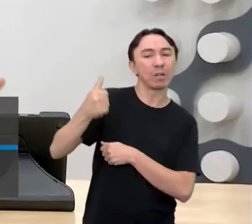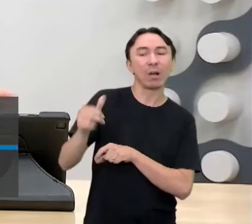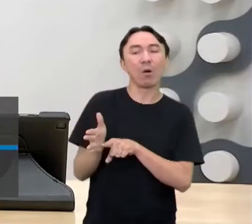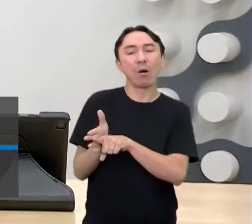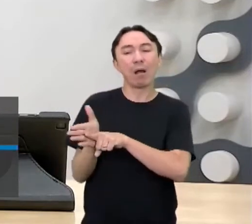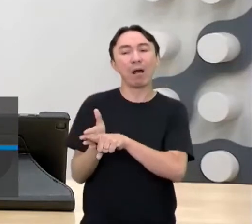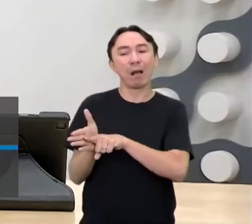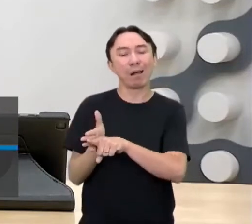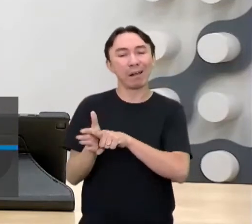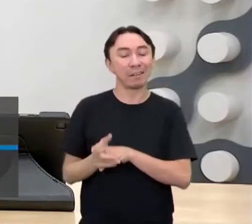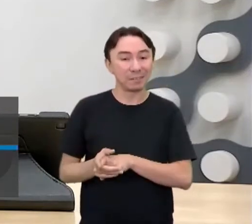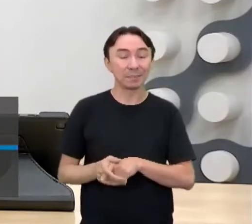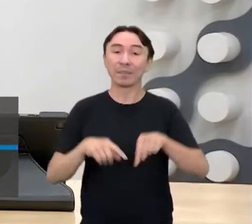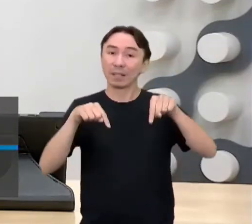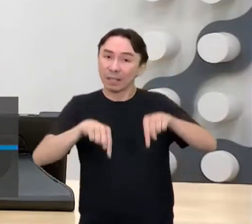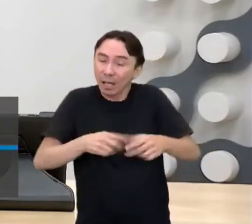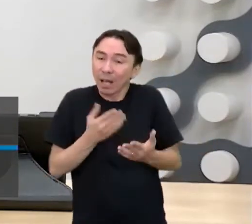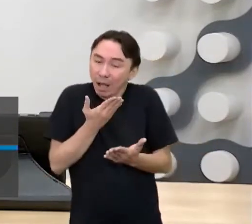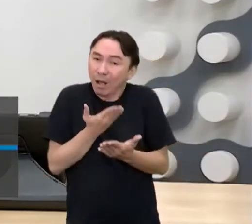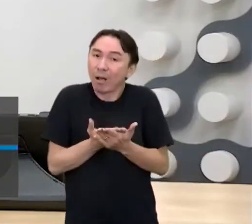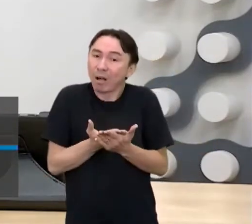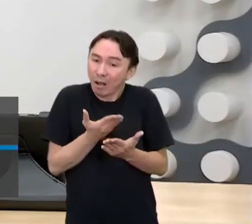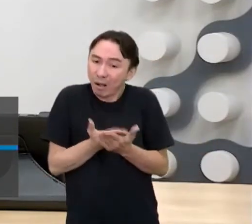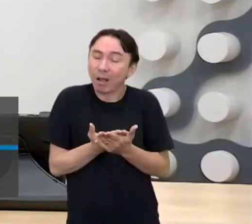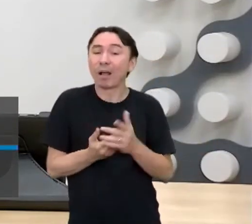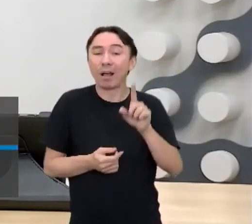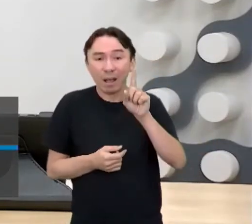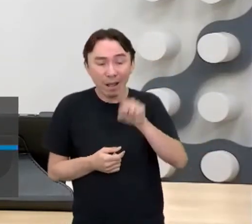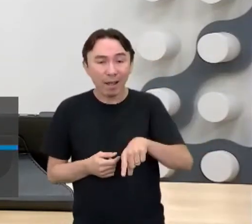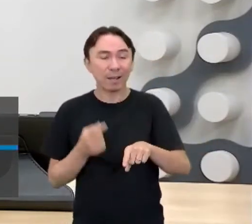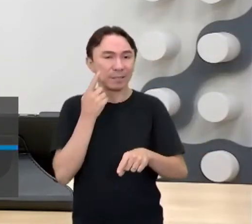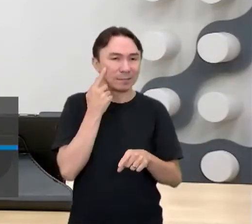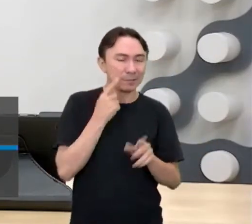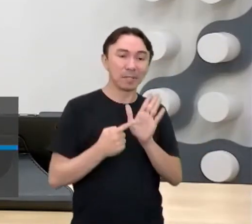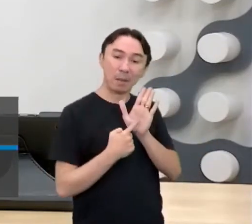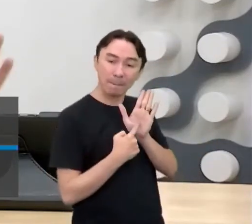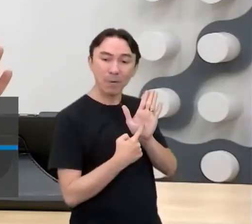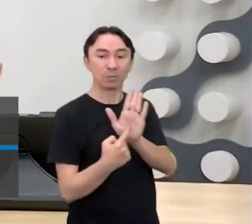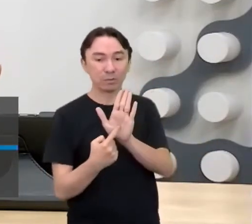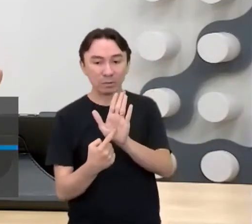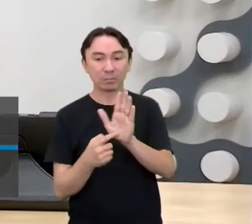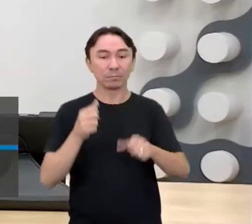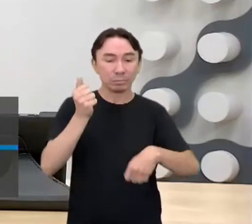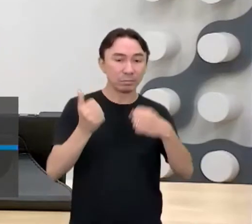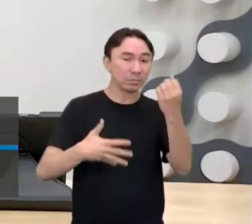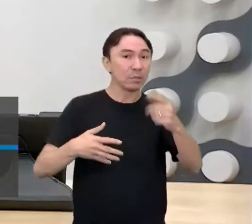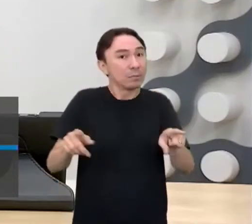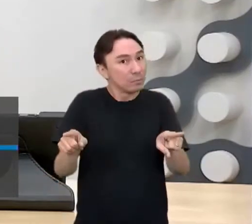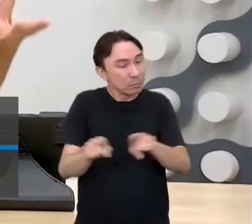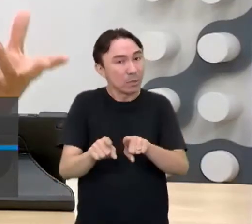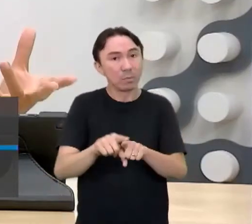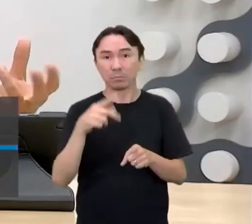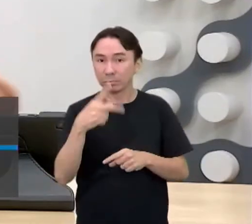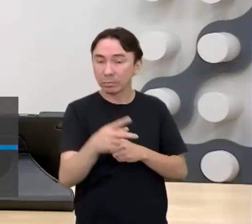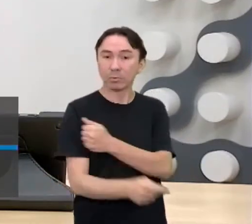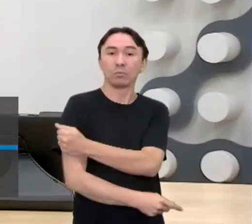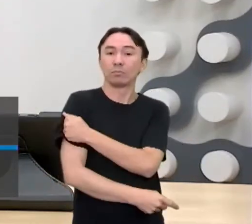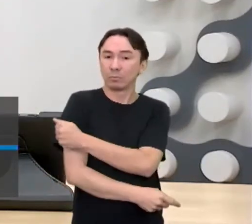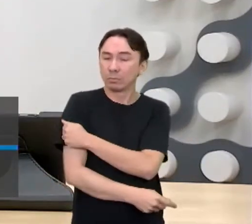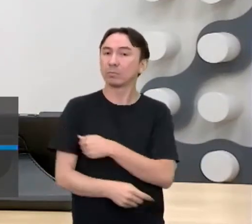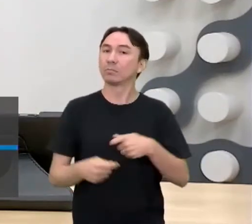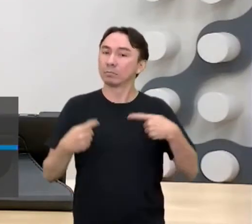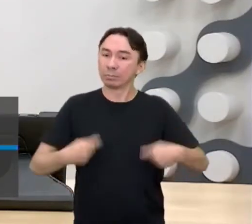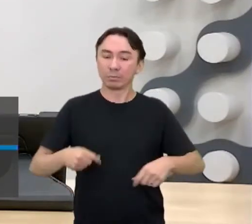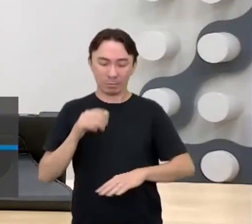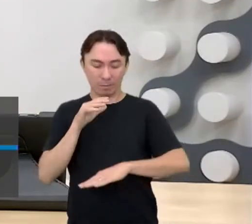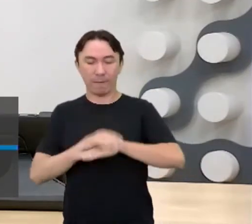tanto quanto expositiva, mas esse é o momento que o estudante tem que colocar a mão na massa, tá? Ter aí o que você